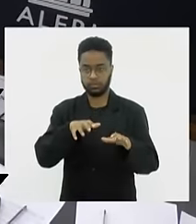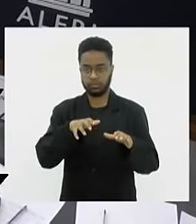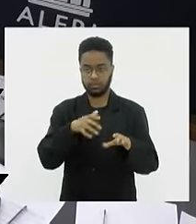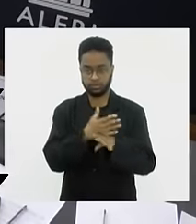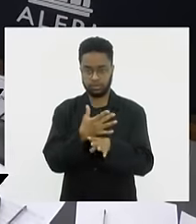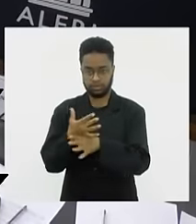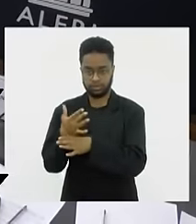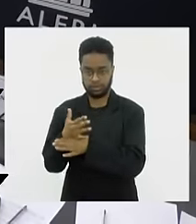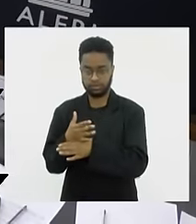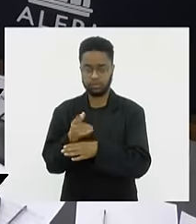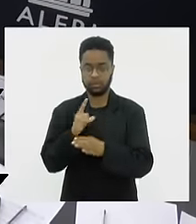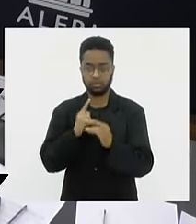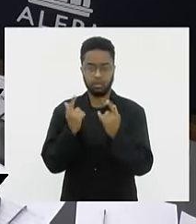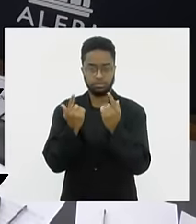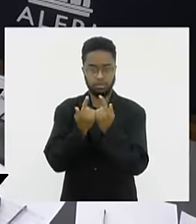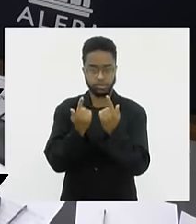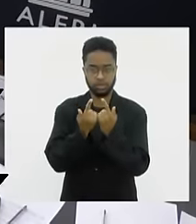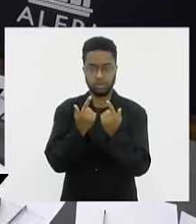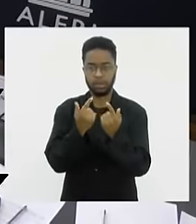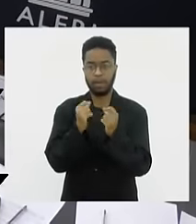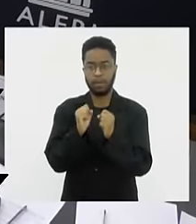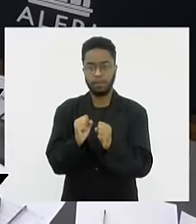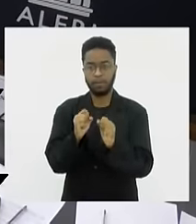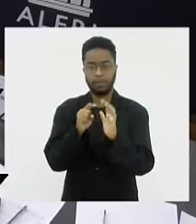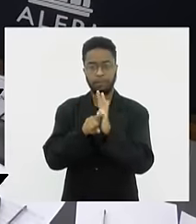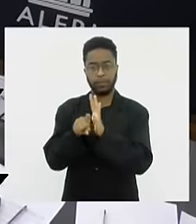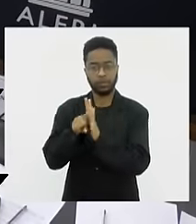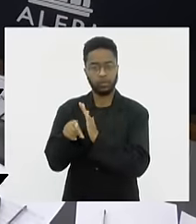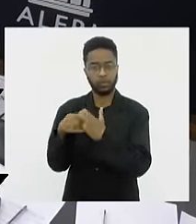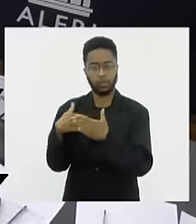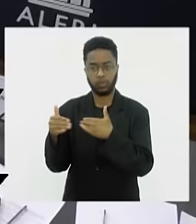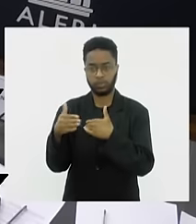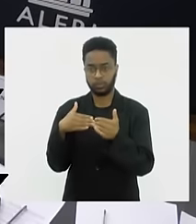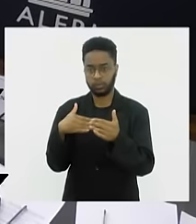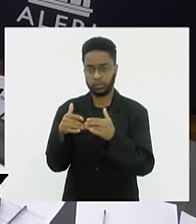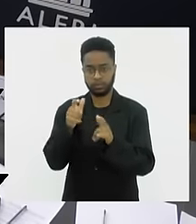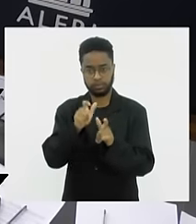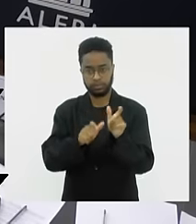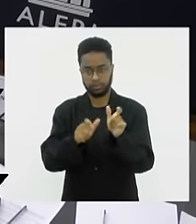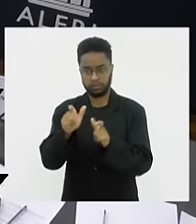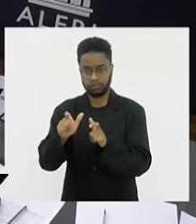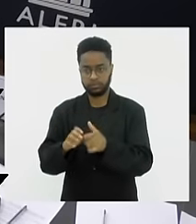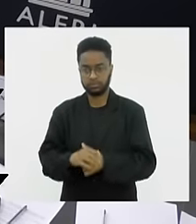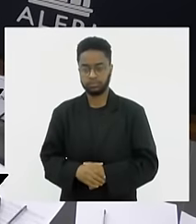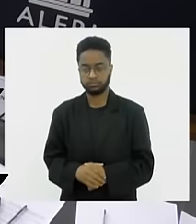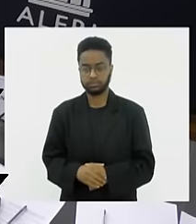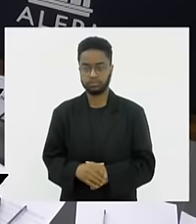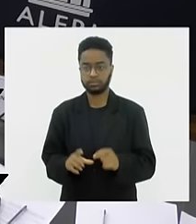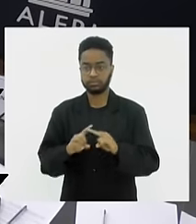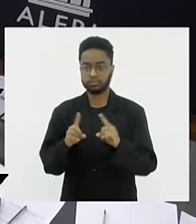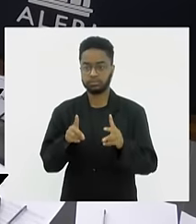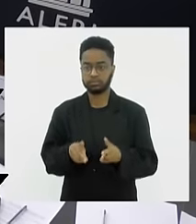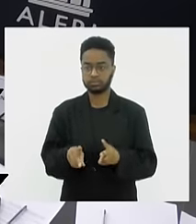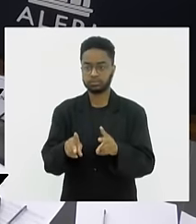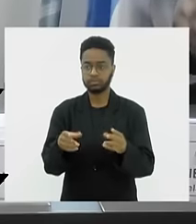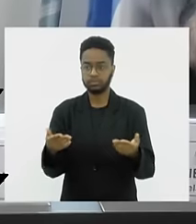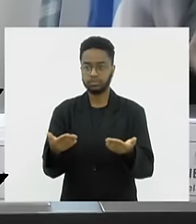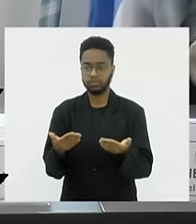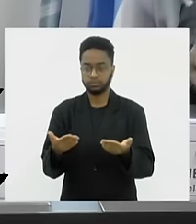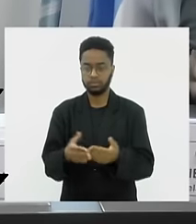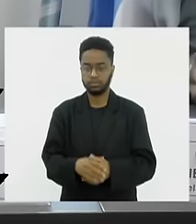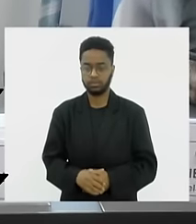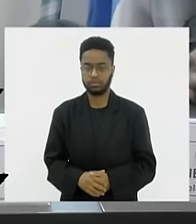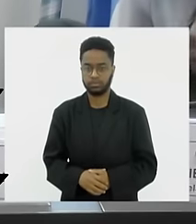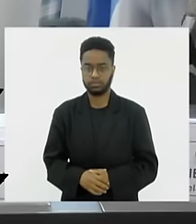Ricardo de Magé, Vandro Família a qualquer de Magé, município. Vereador. O problema é o mesmo. Agora, para seguir a linha de raciocínio, presidente,